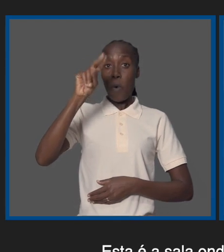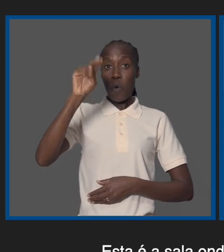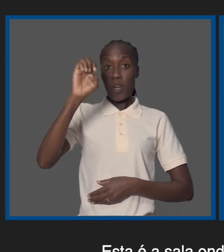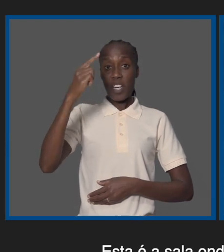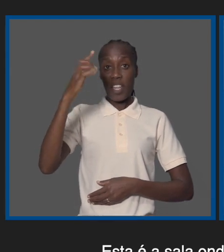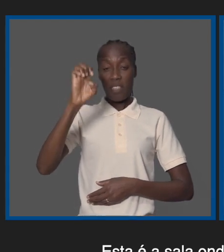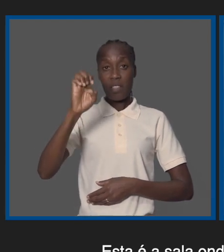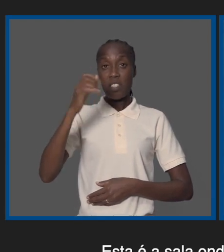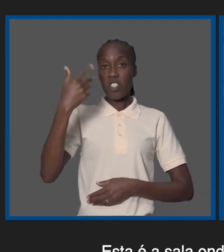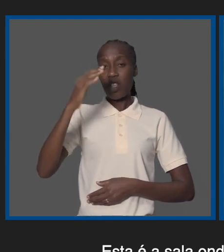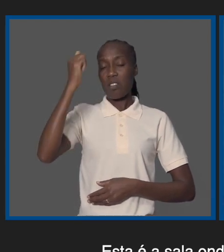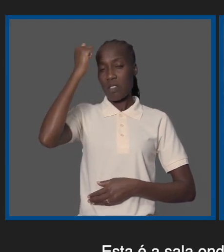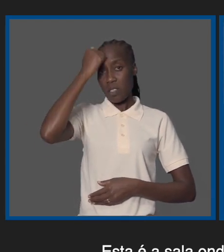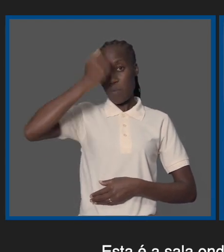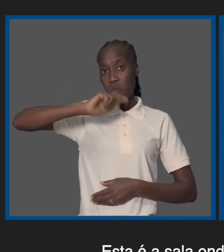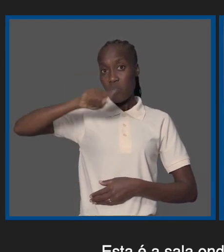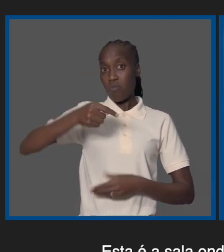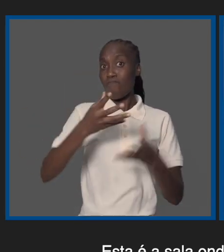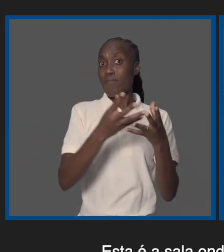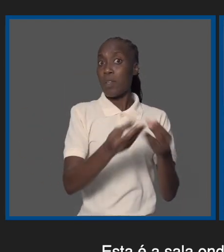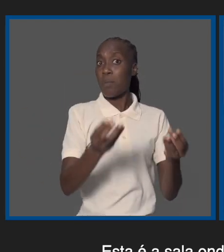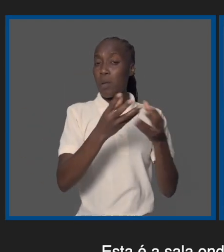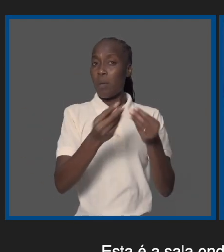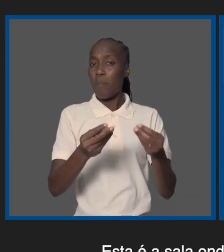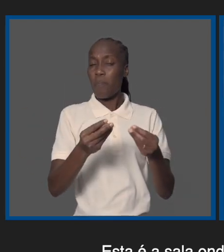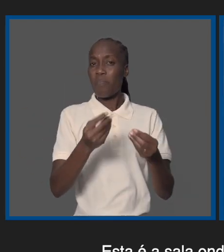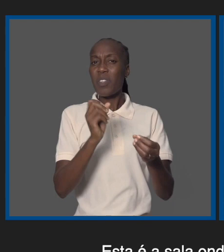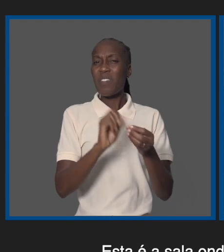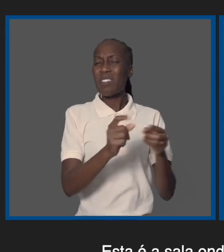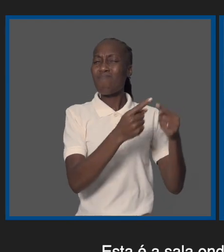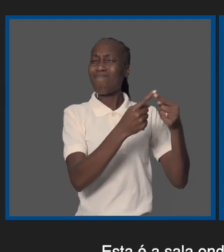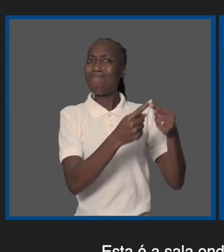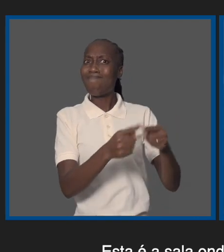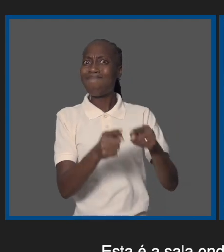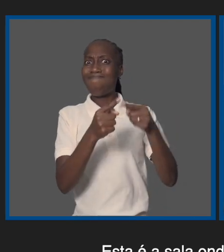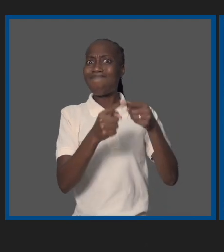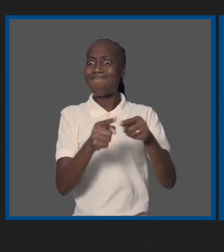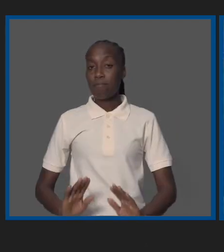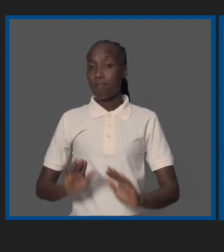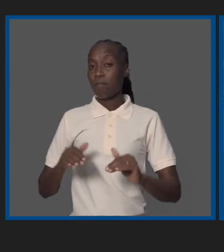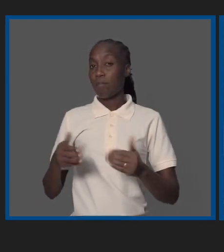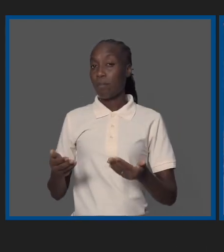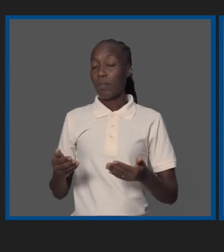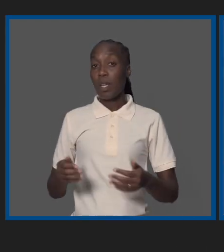Esse é um dos setores. Aqui chama-se sala de componentes. Como sabemos, os nossos